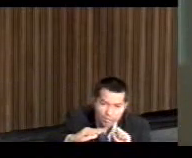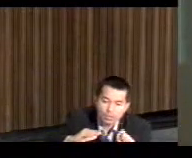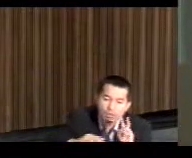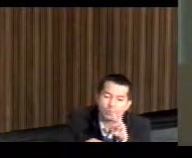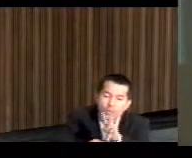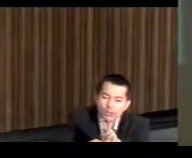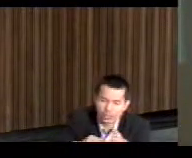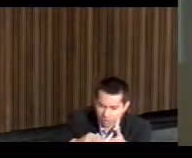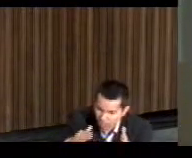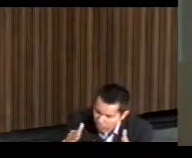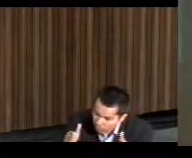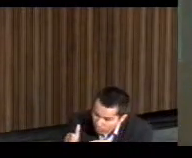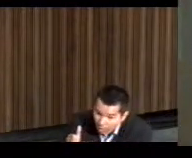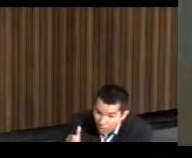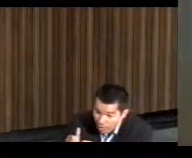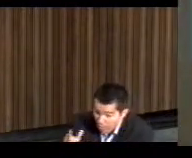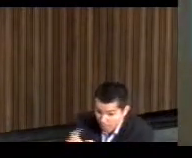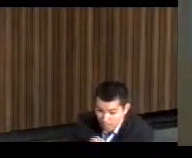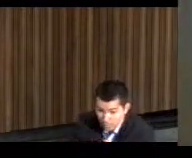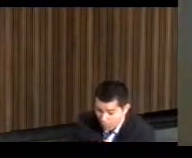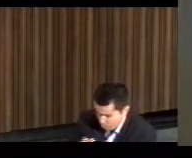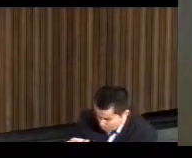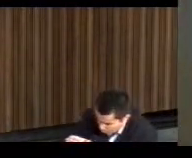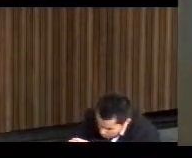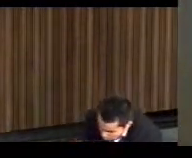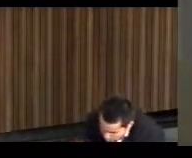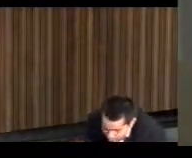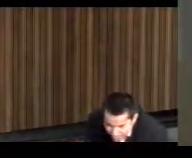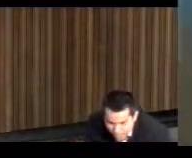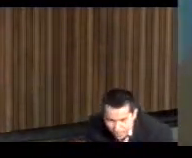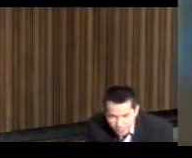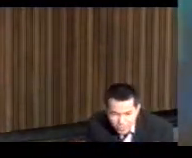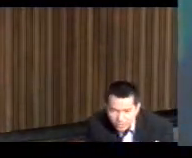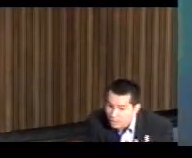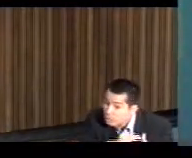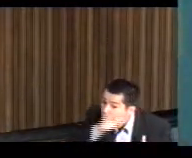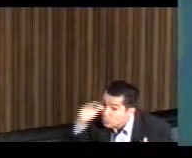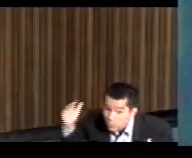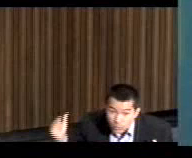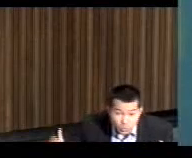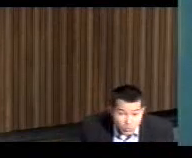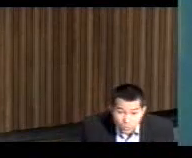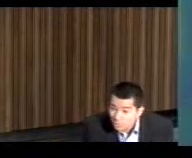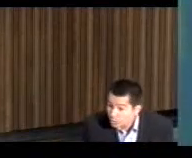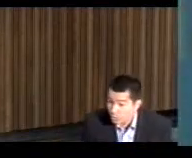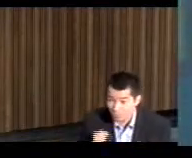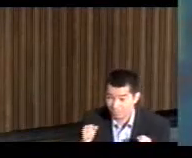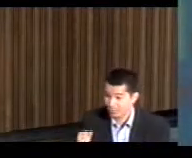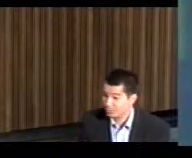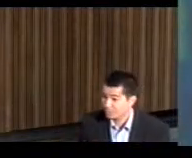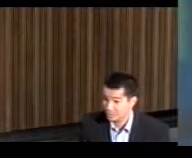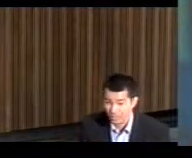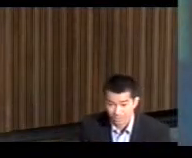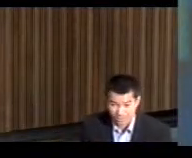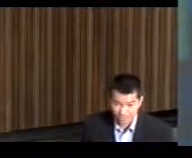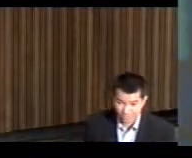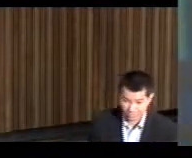tua vida. E até aquilo que parece impossível que aconteça, vai